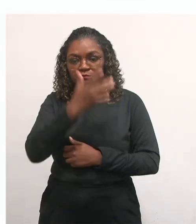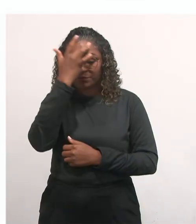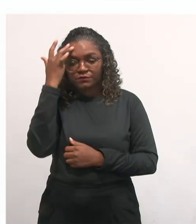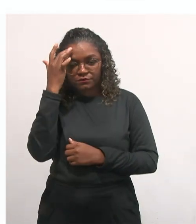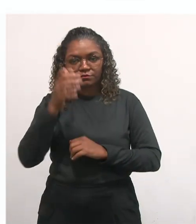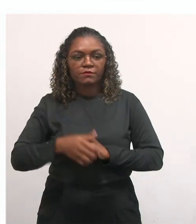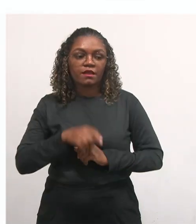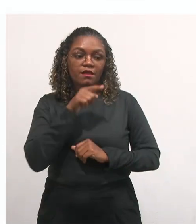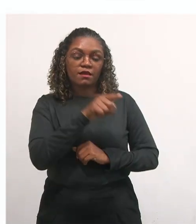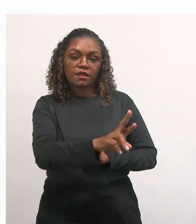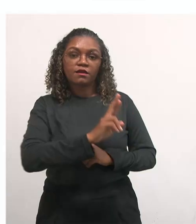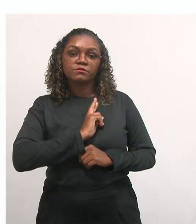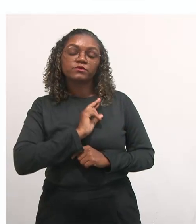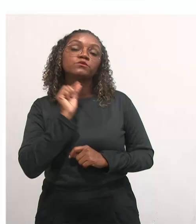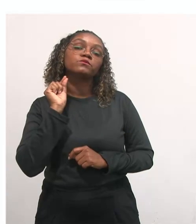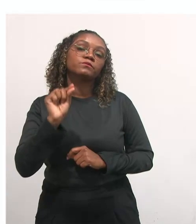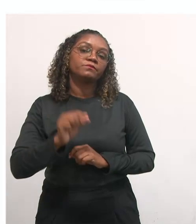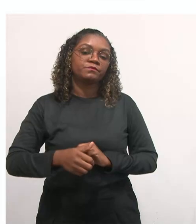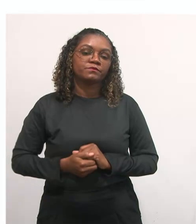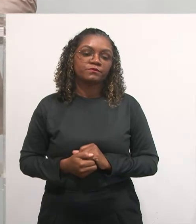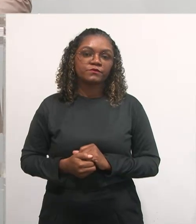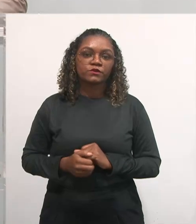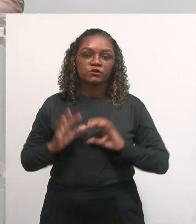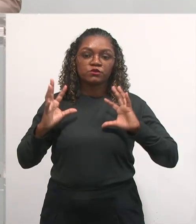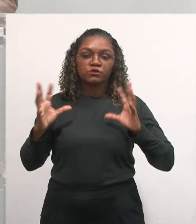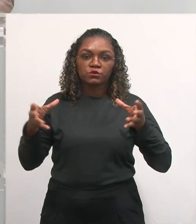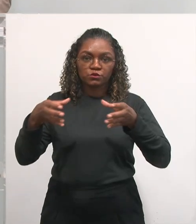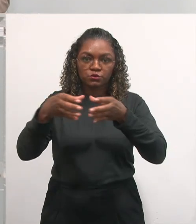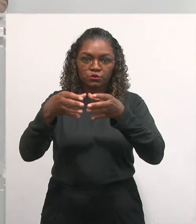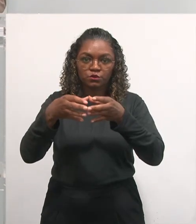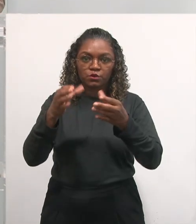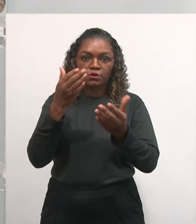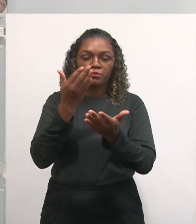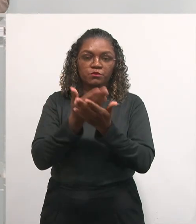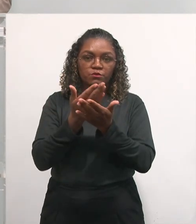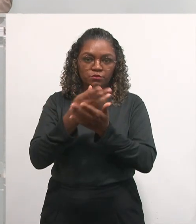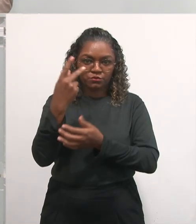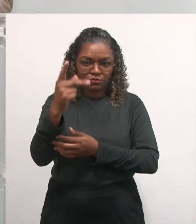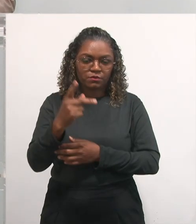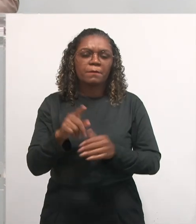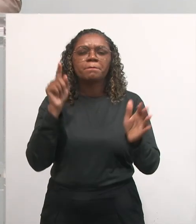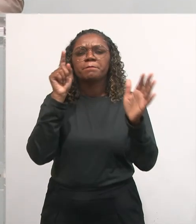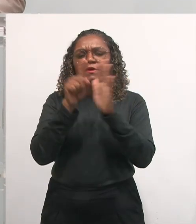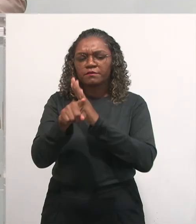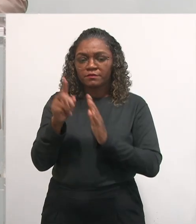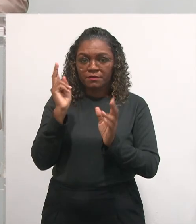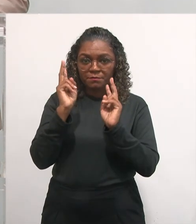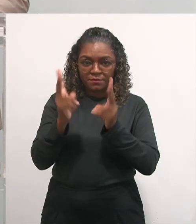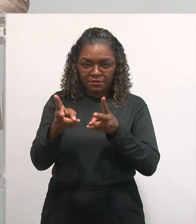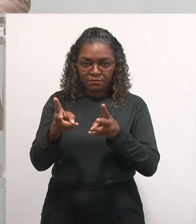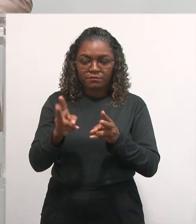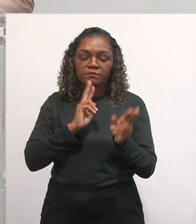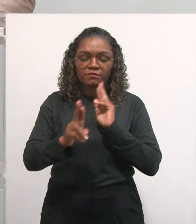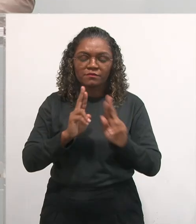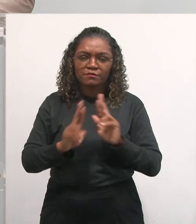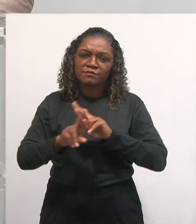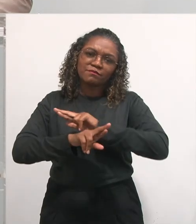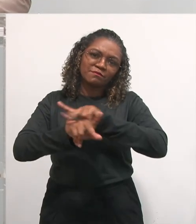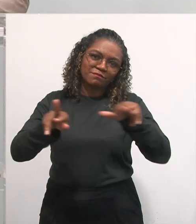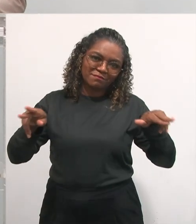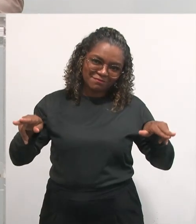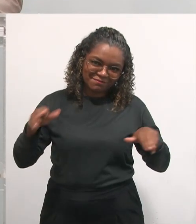respostas, se eu fizer essa pergunta aqui para todos da sua turma, cada um vai dar uma resposta diferente. Então, isso é um exemplo